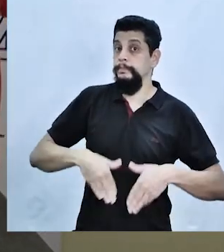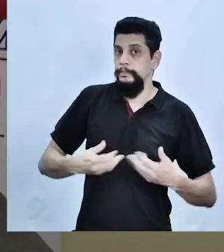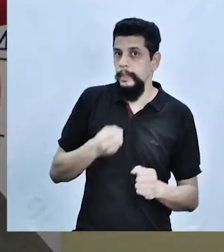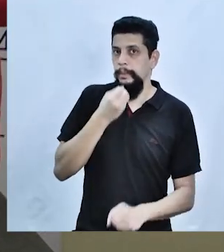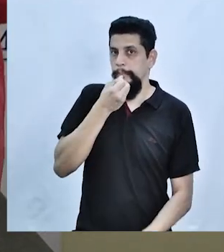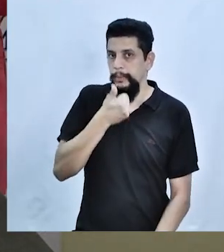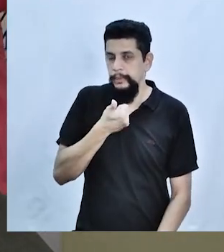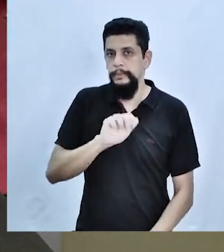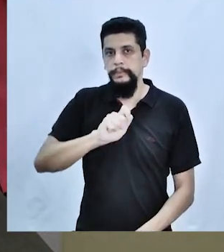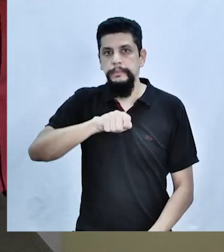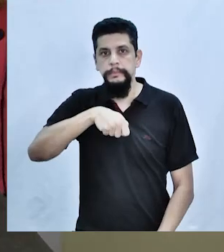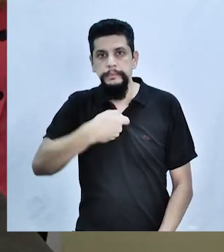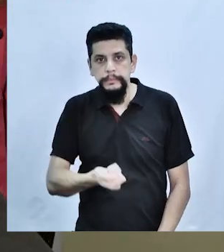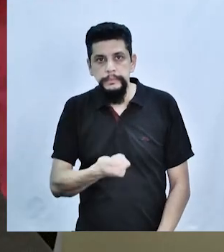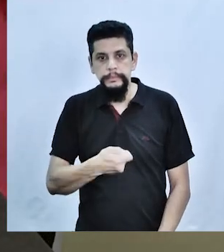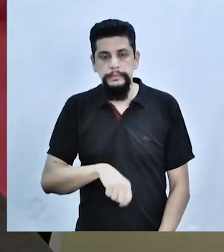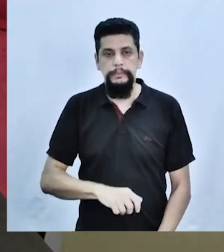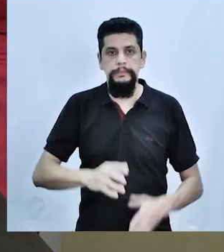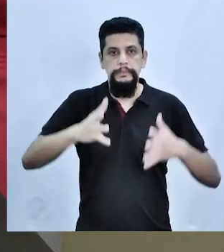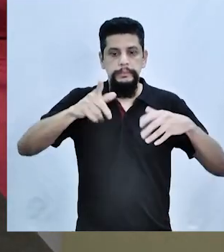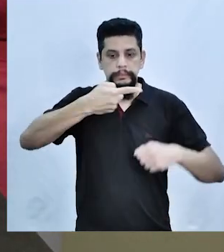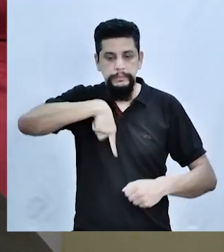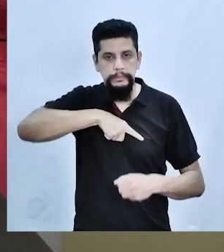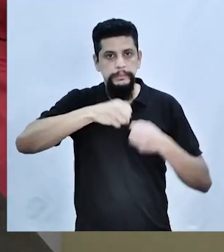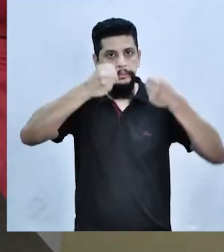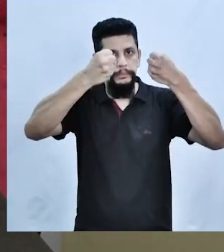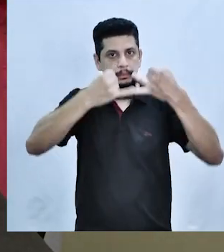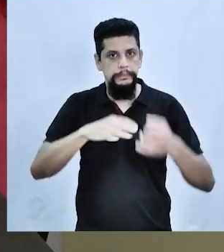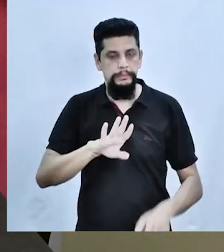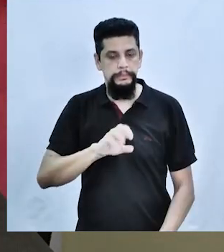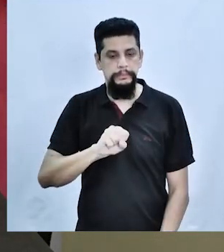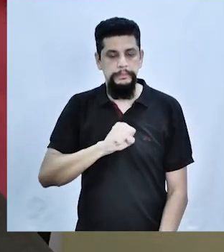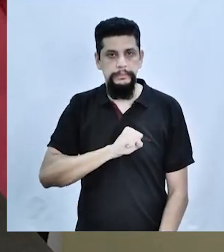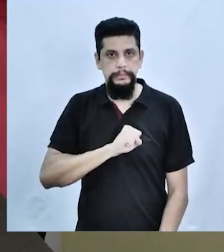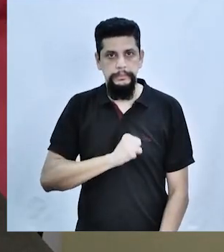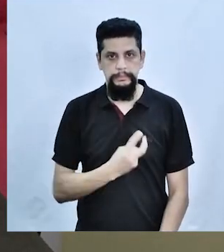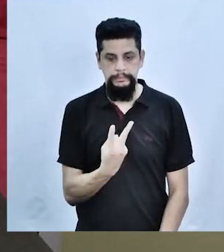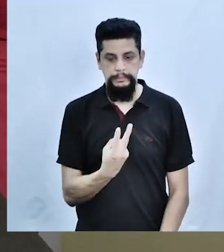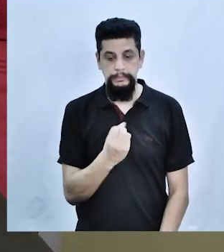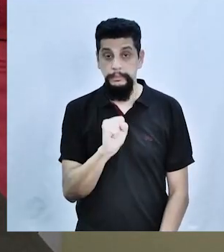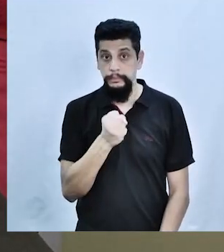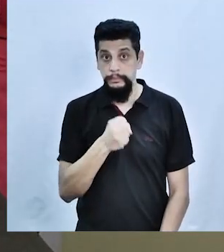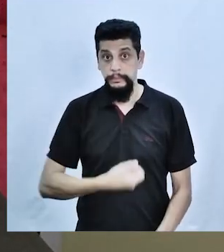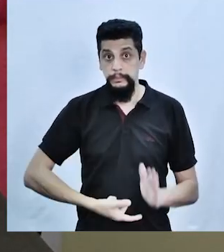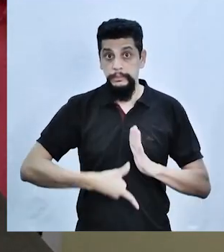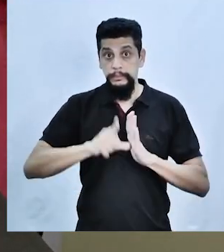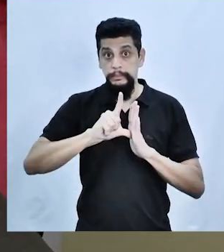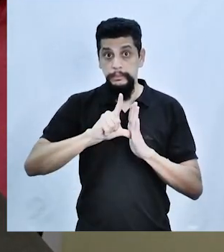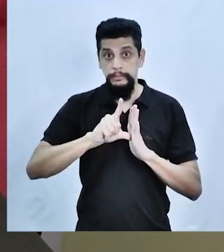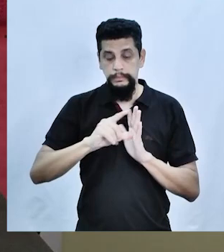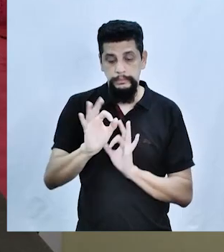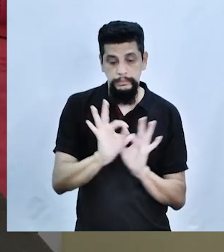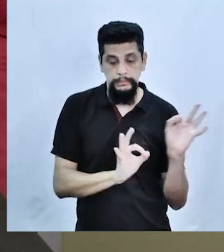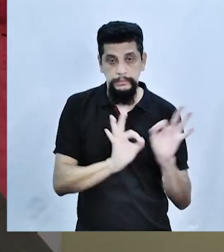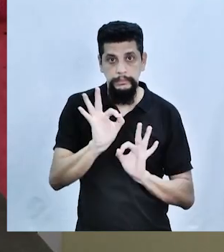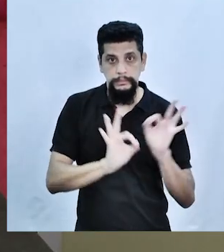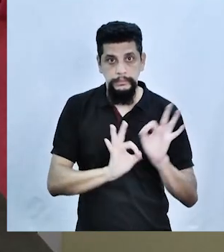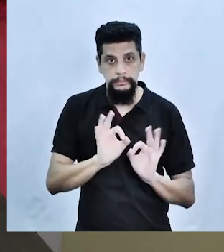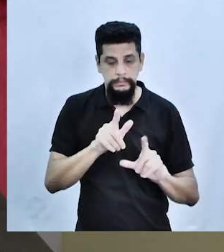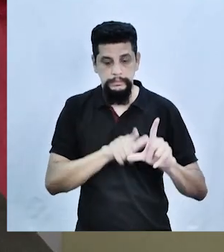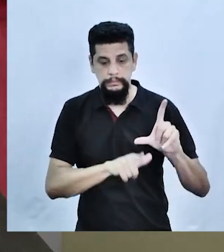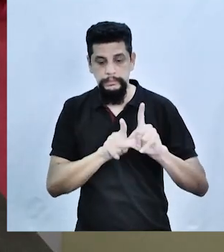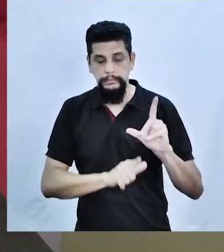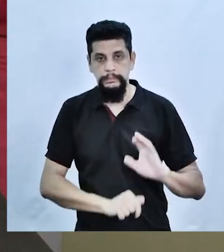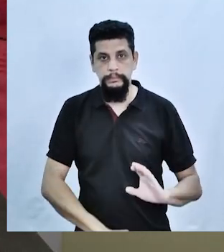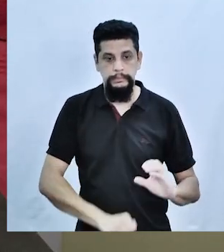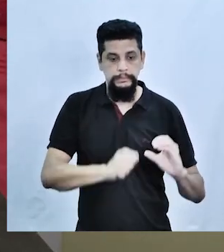Tudo certo. Então tá bom, então é sobre isso que nós vamos falar na aula 28. Antes, separa aí as letras do